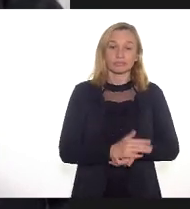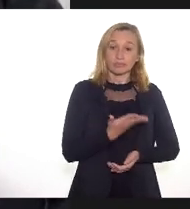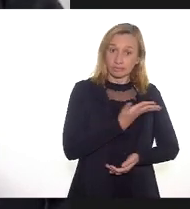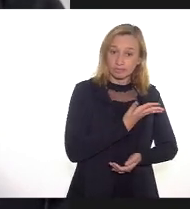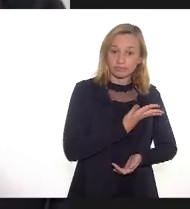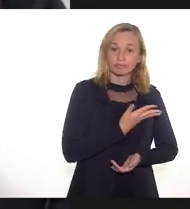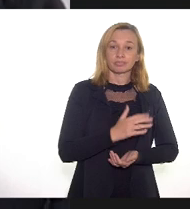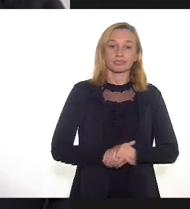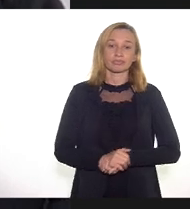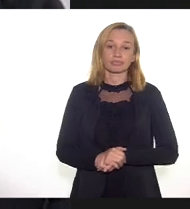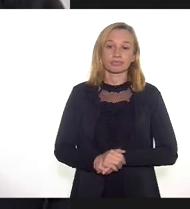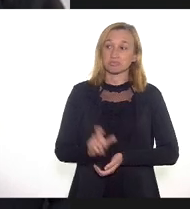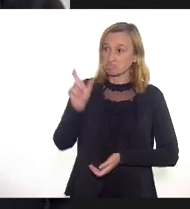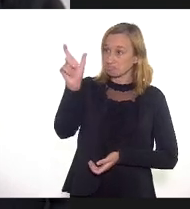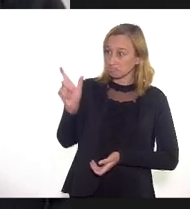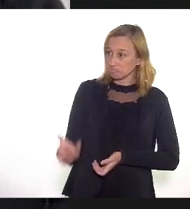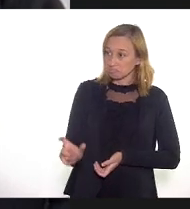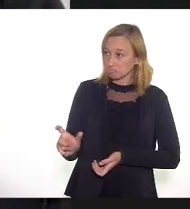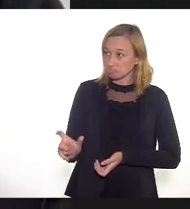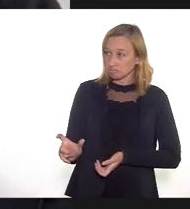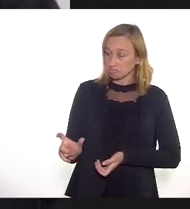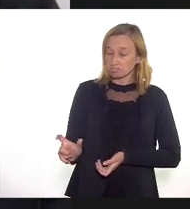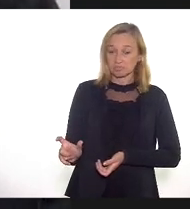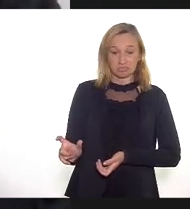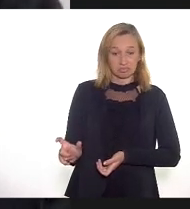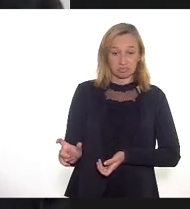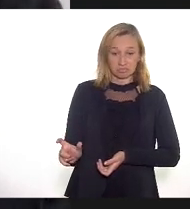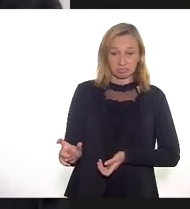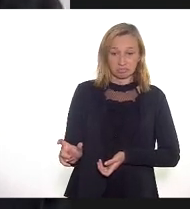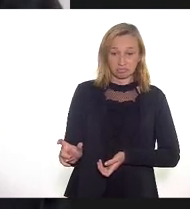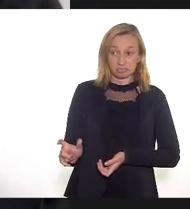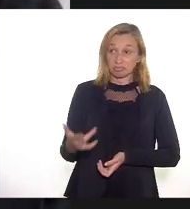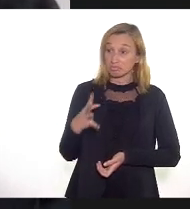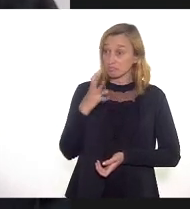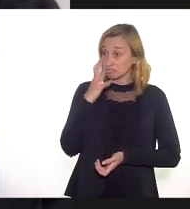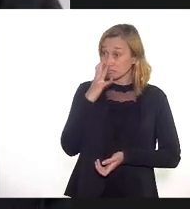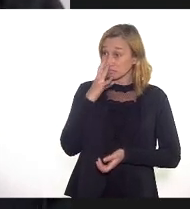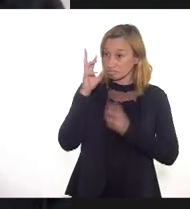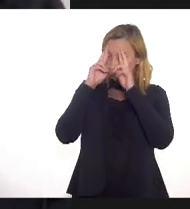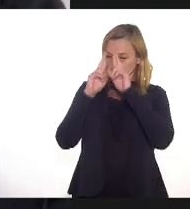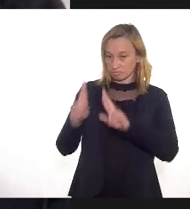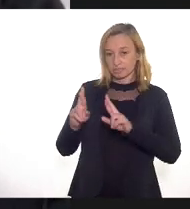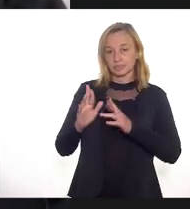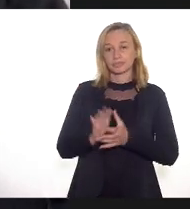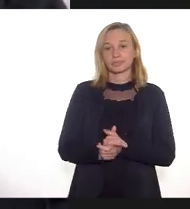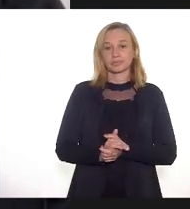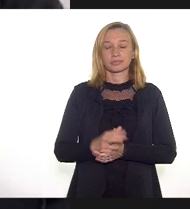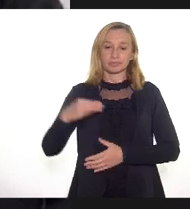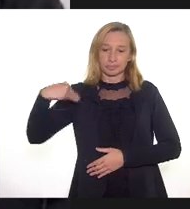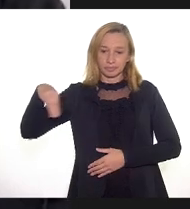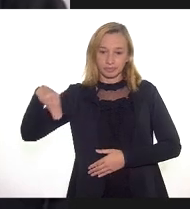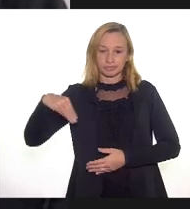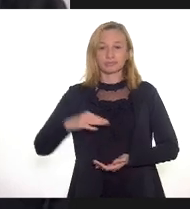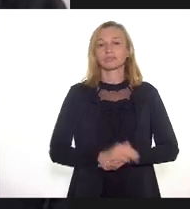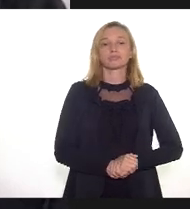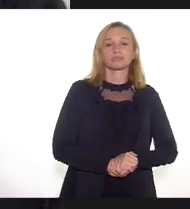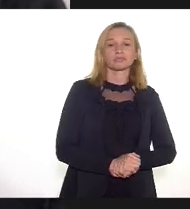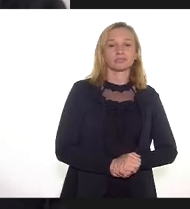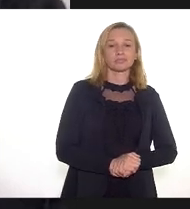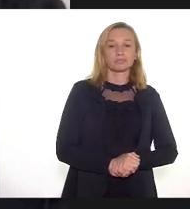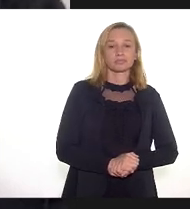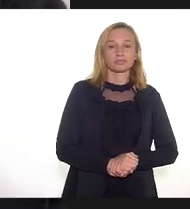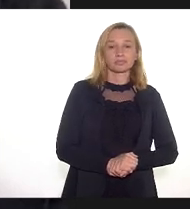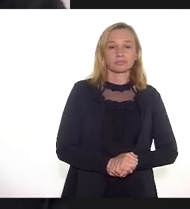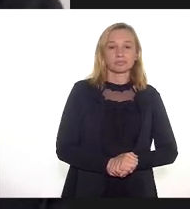colega, uma pessoa que tem um acúmulo de vida que eu admiro e respeito, Carlos Mink, de